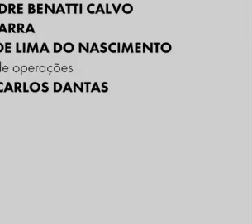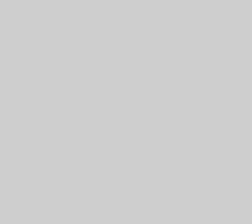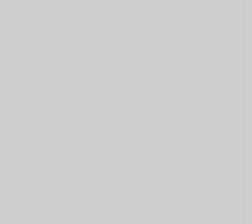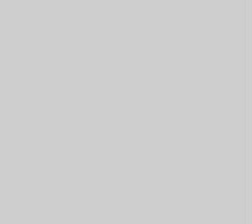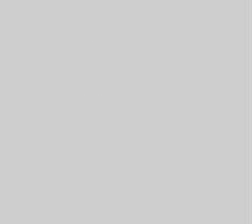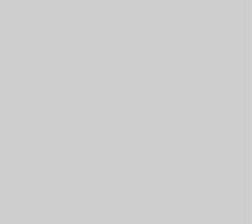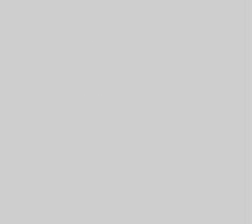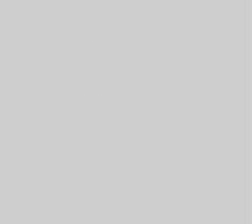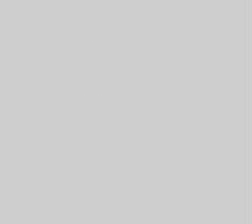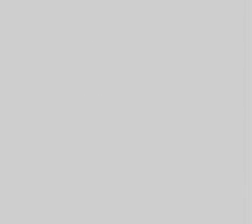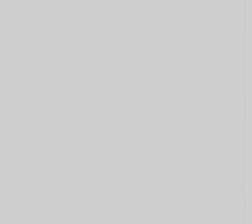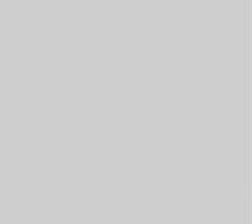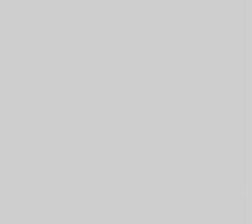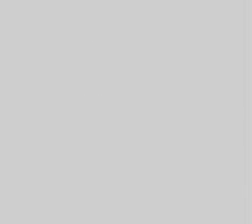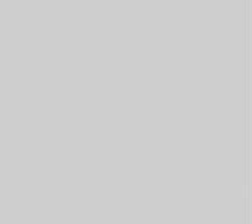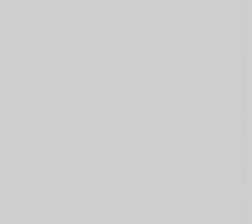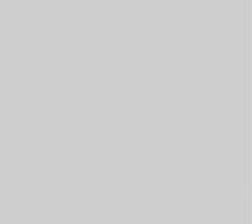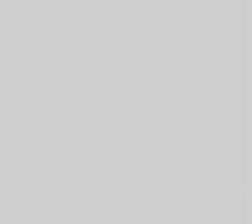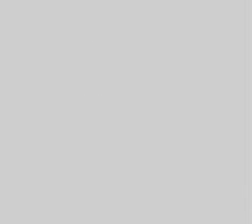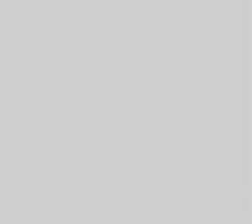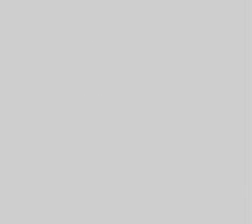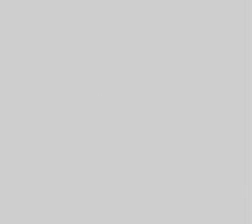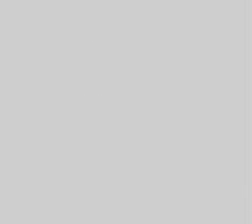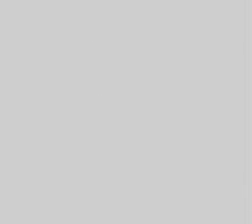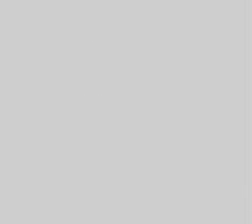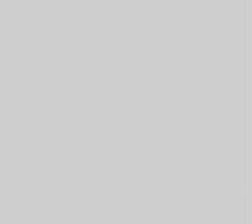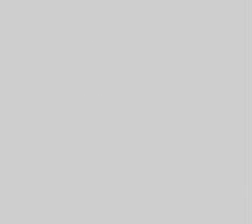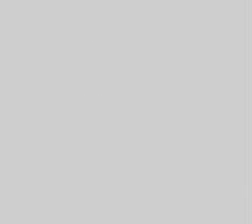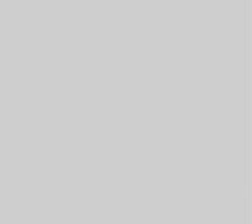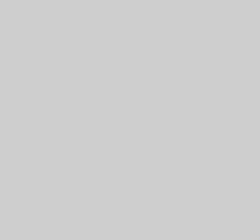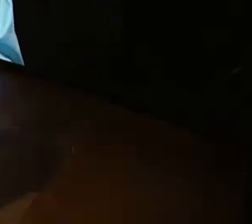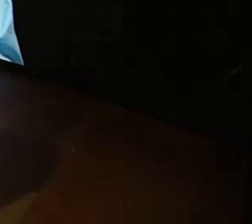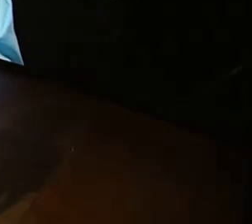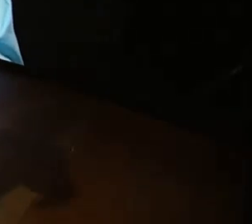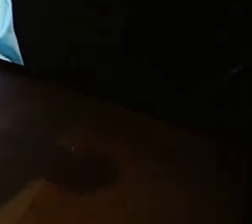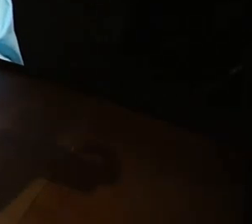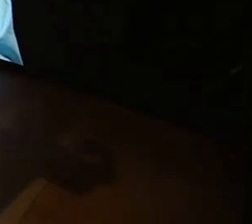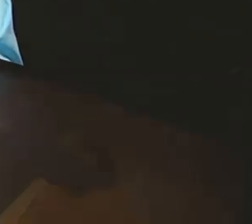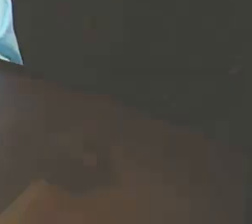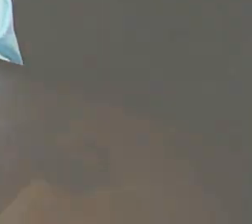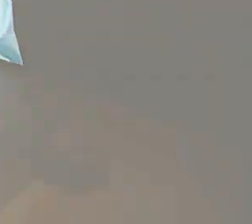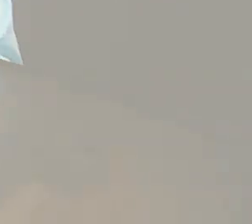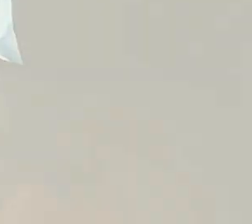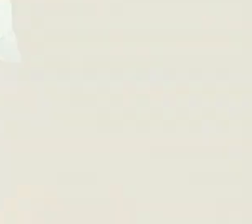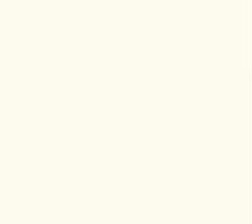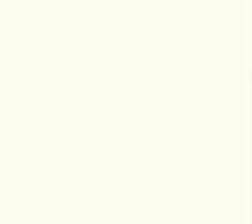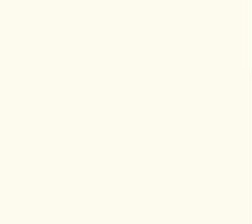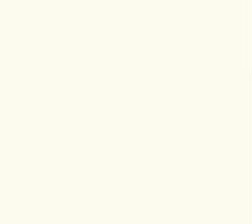Tem que ser mais aqui, né? Mais pra frente, mais pra trás? Mais ainda?